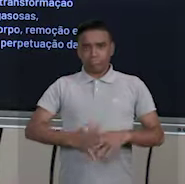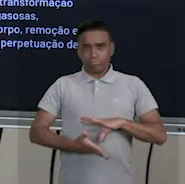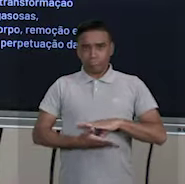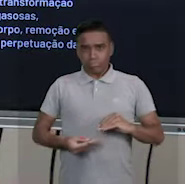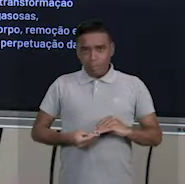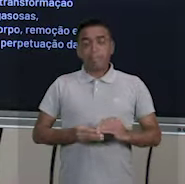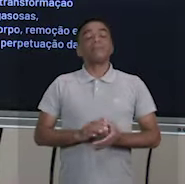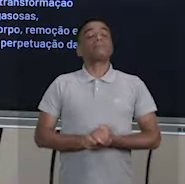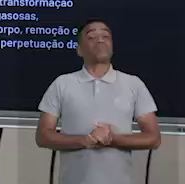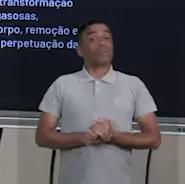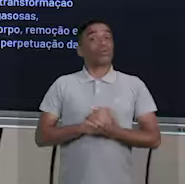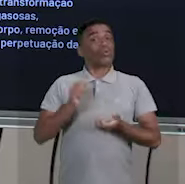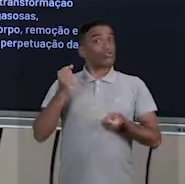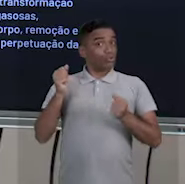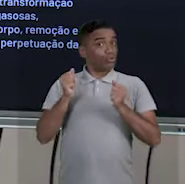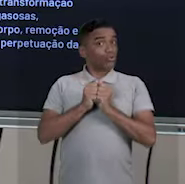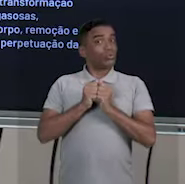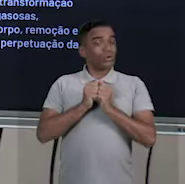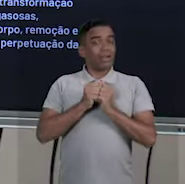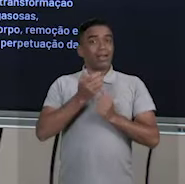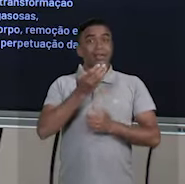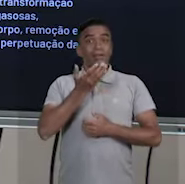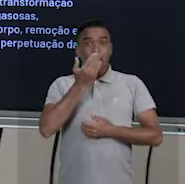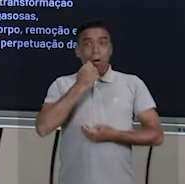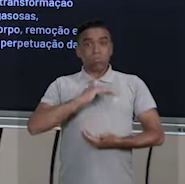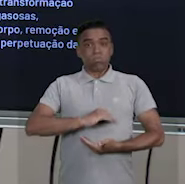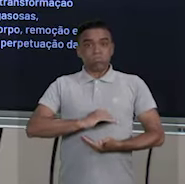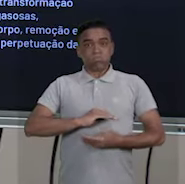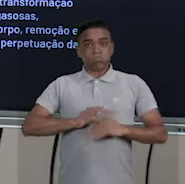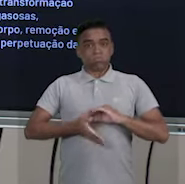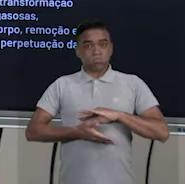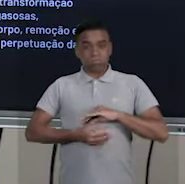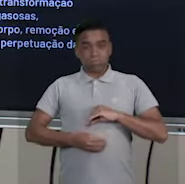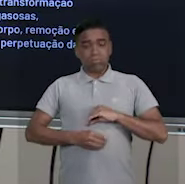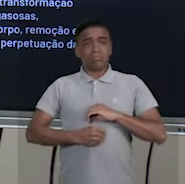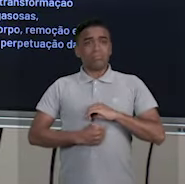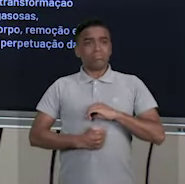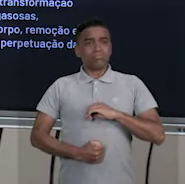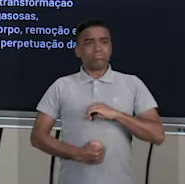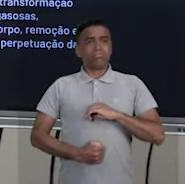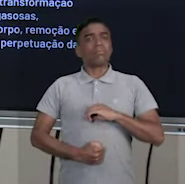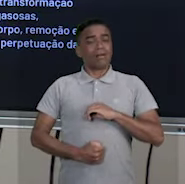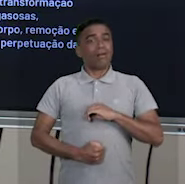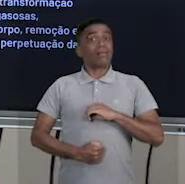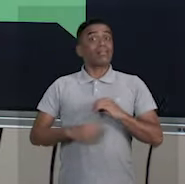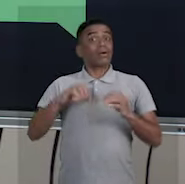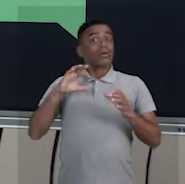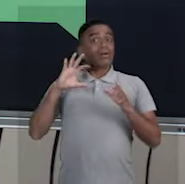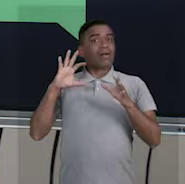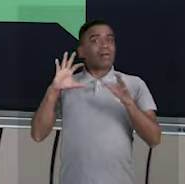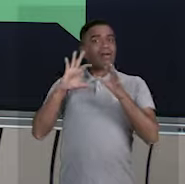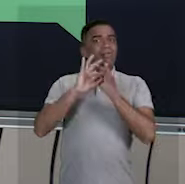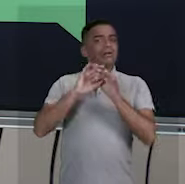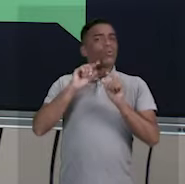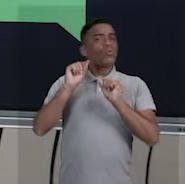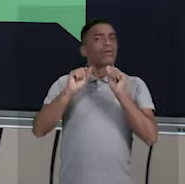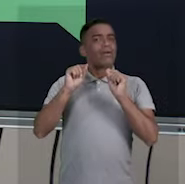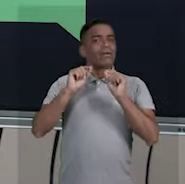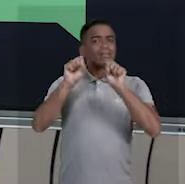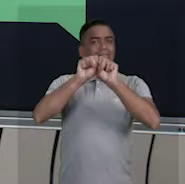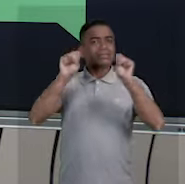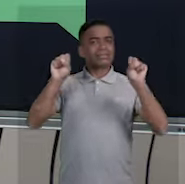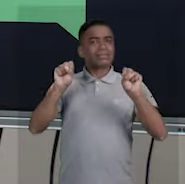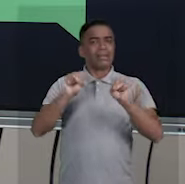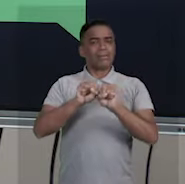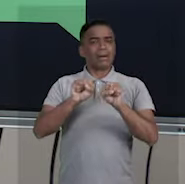sistema excretor, ok? Então, o que é o sistema excretor? Geralmente a gente faz uma ligação desse sistema, né, com,